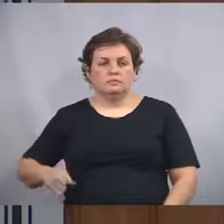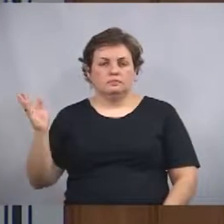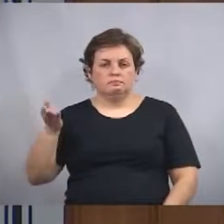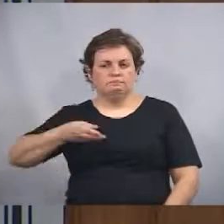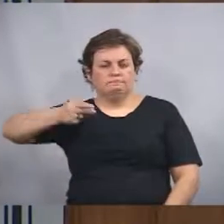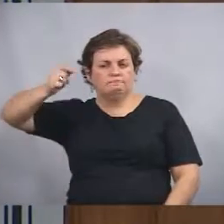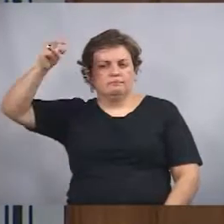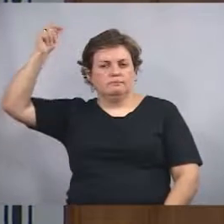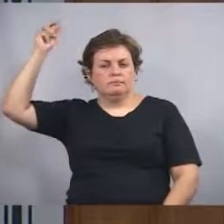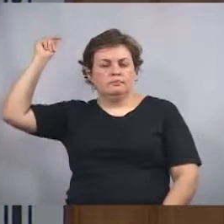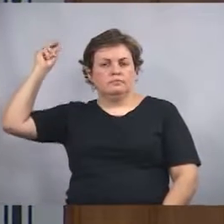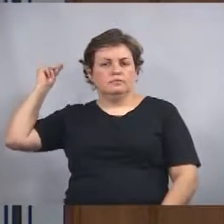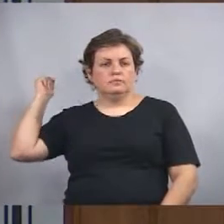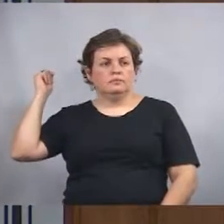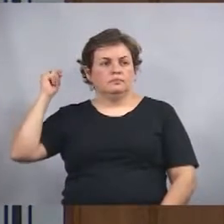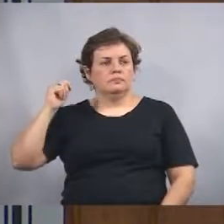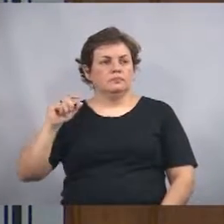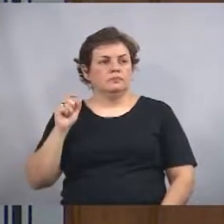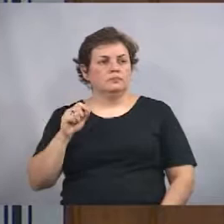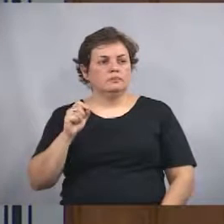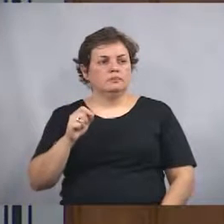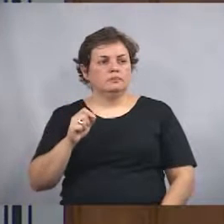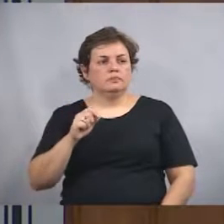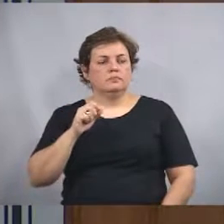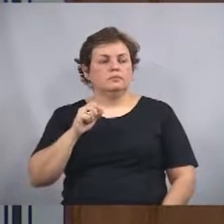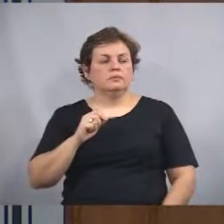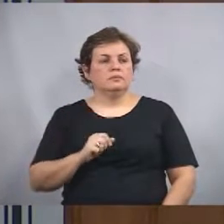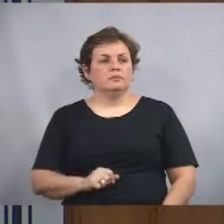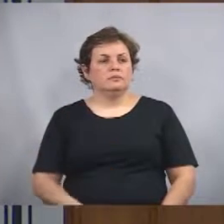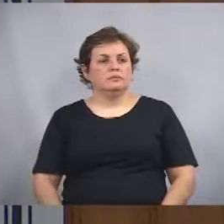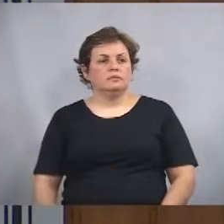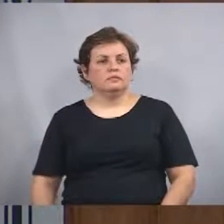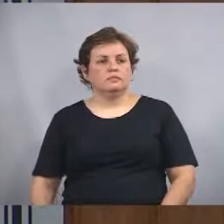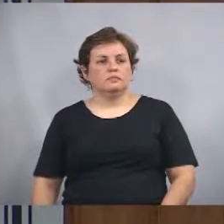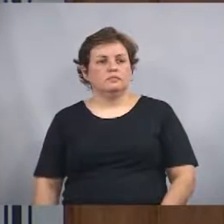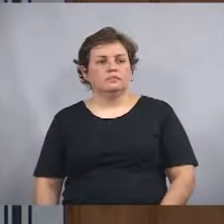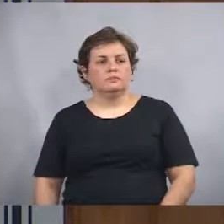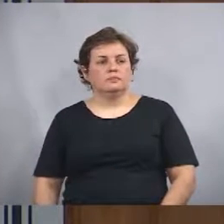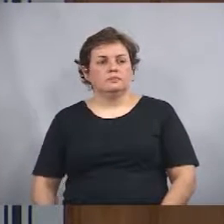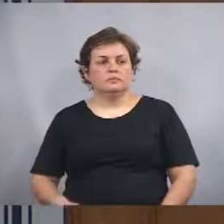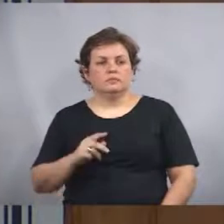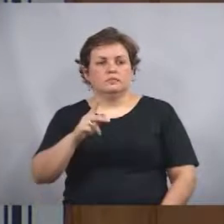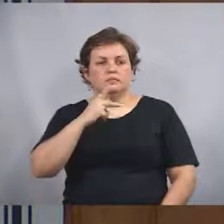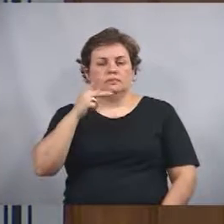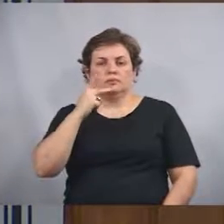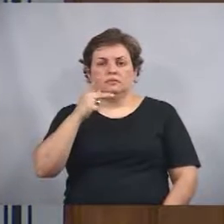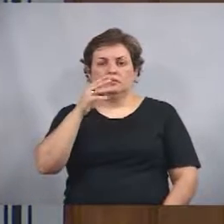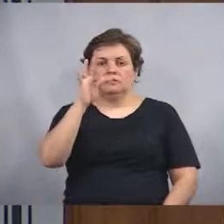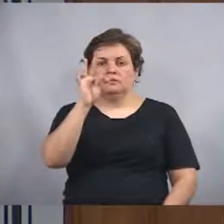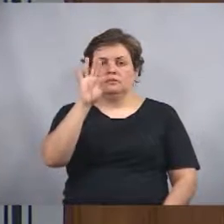muito tempo que lança-se mão do transbordo